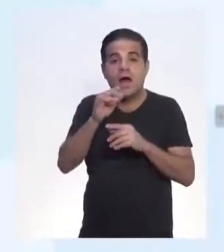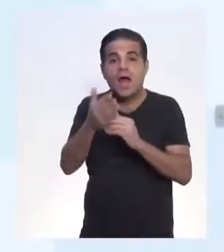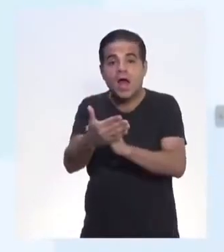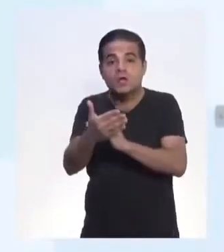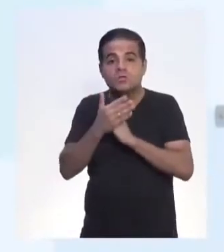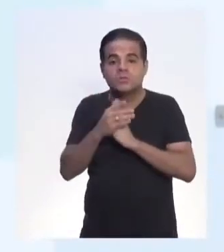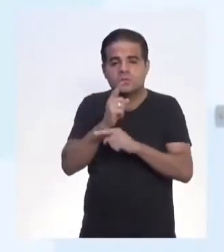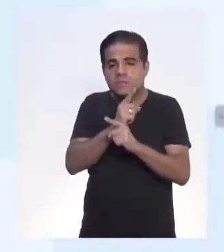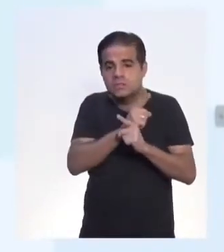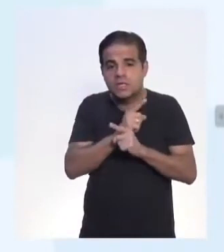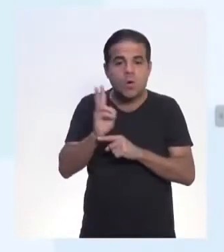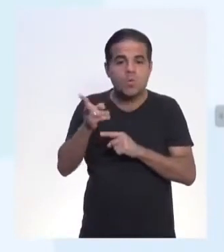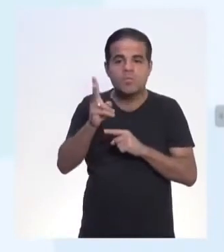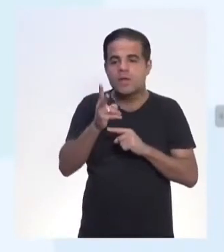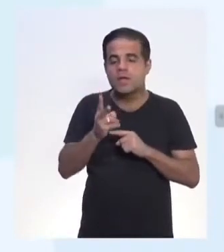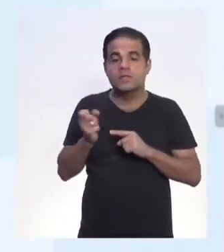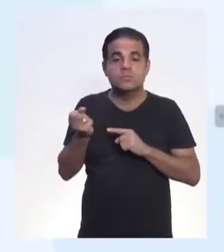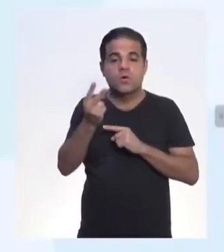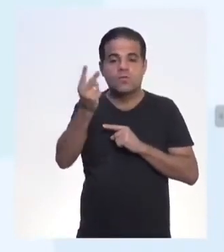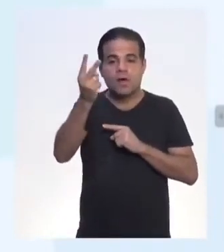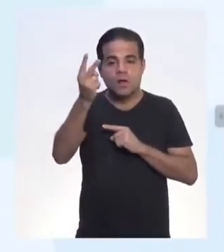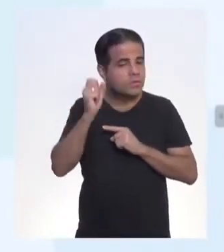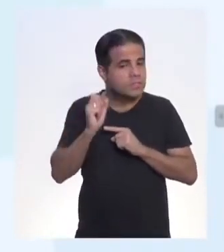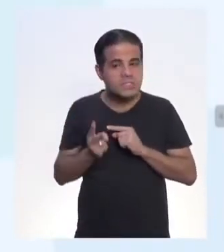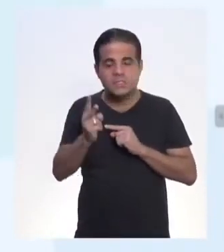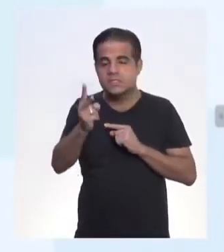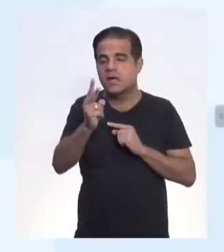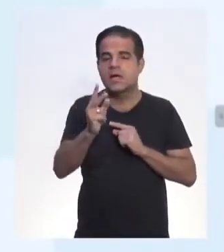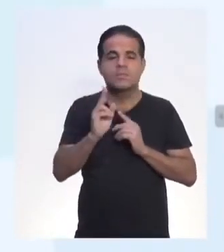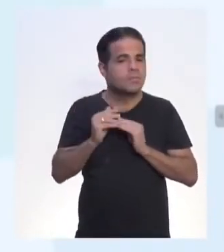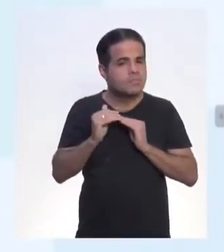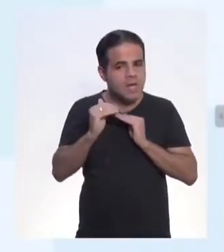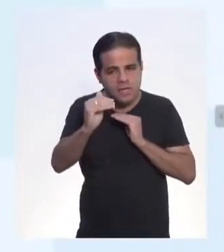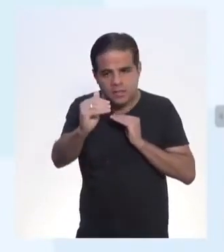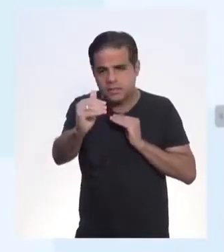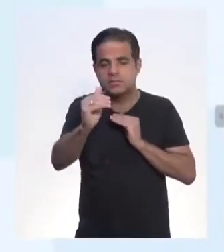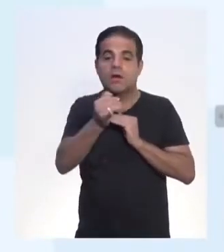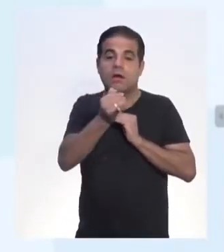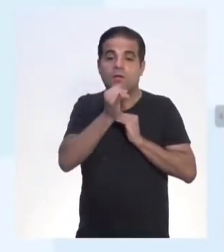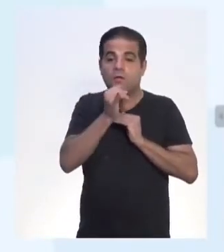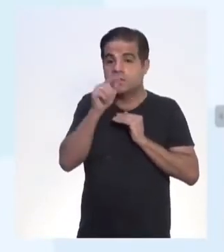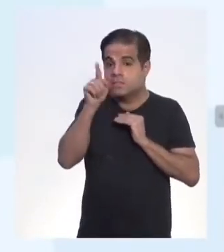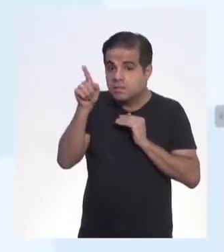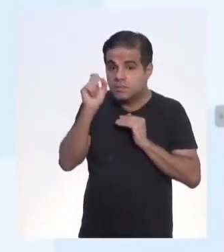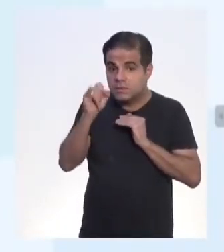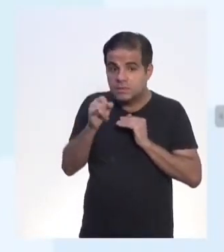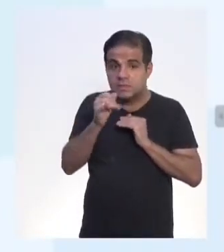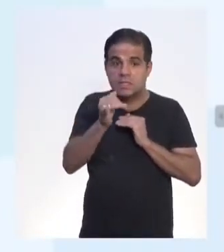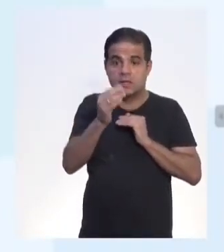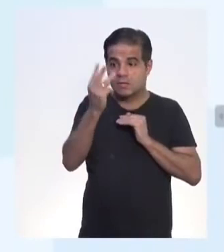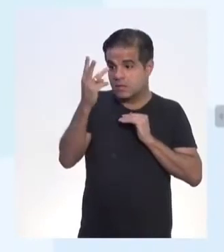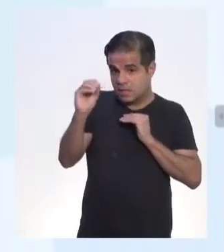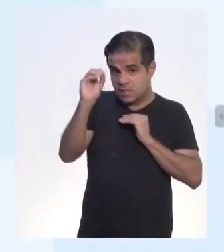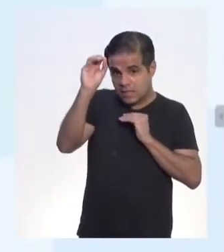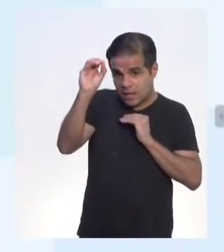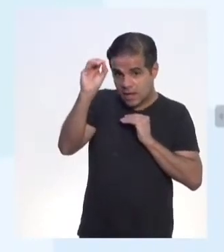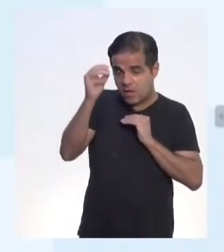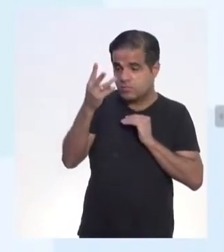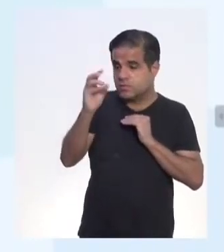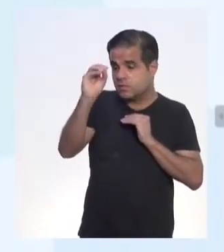mesmo, né, o mesmo valor, né, sempre na mesma condição. Exemplo aí, se aqui fosse 30 graus, né,